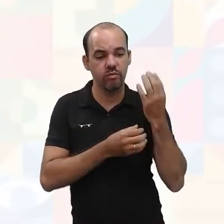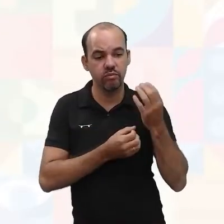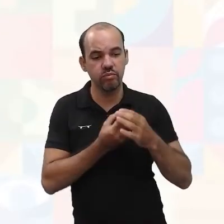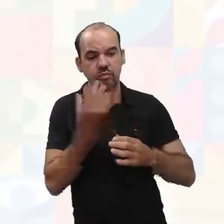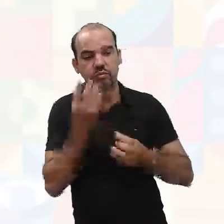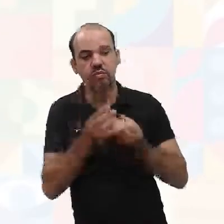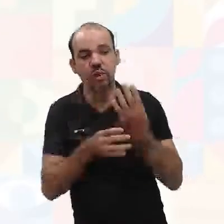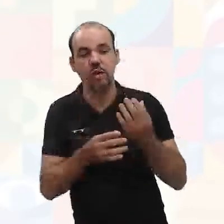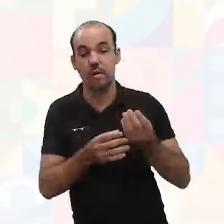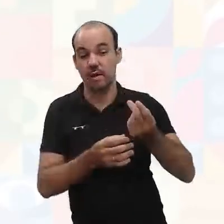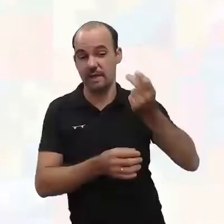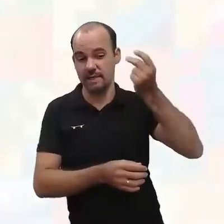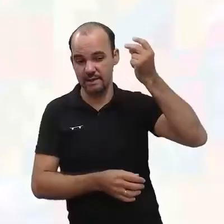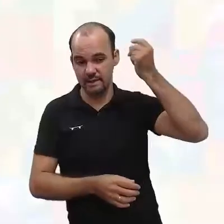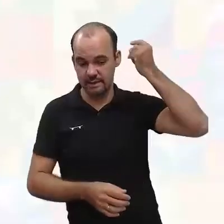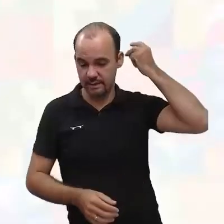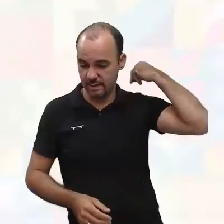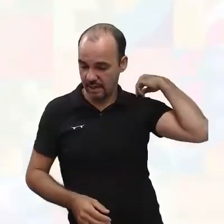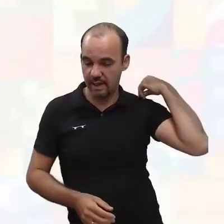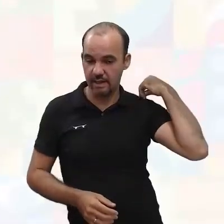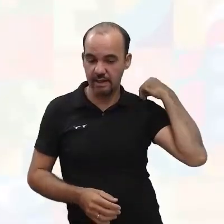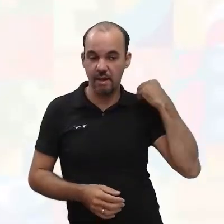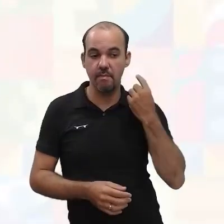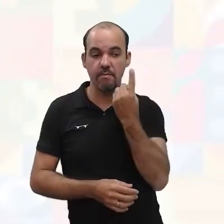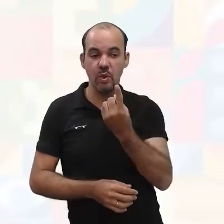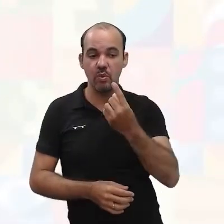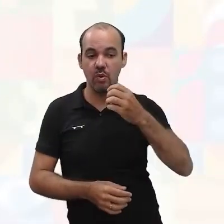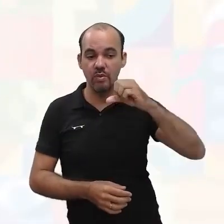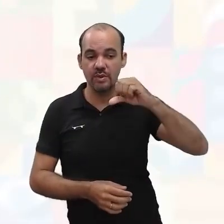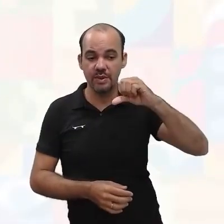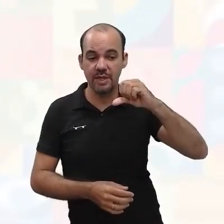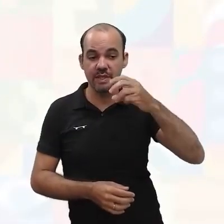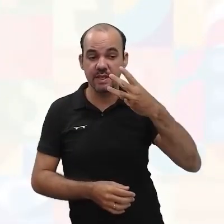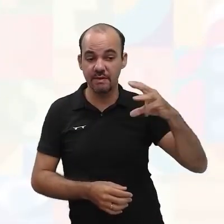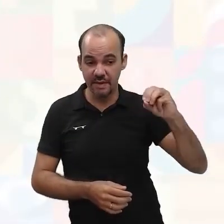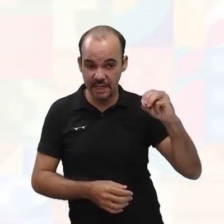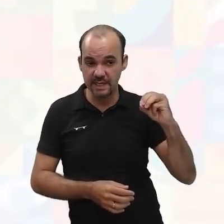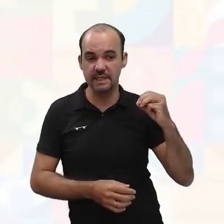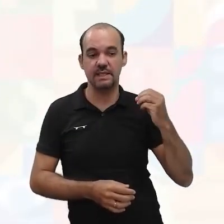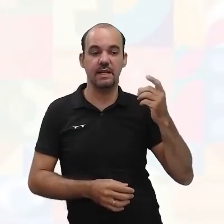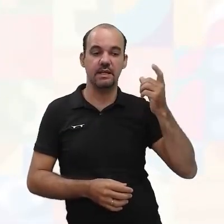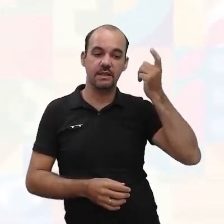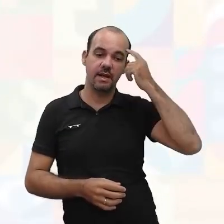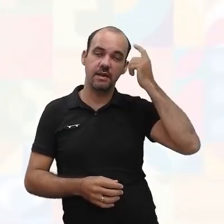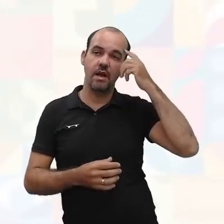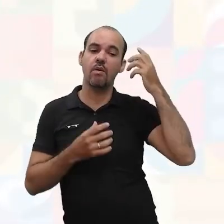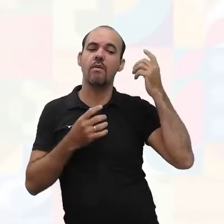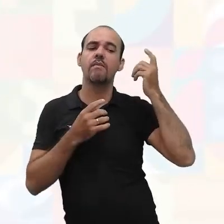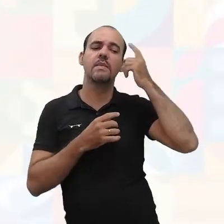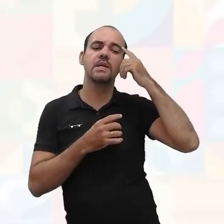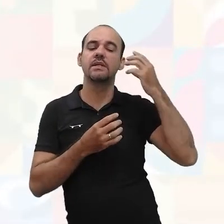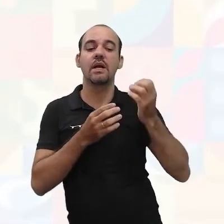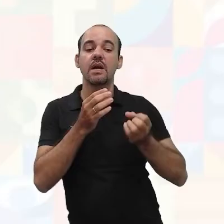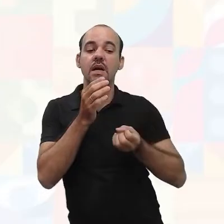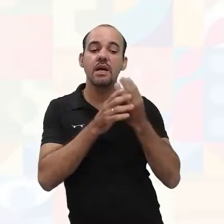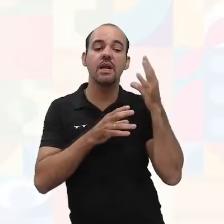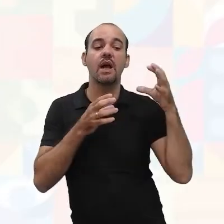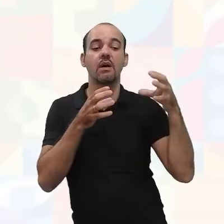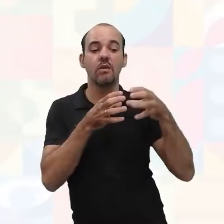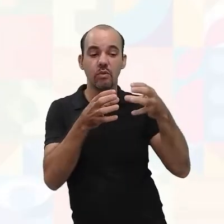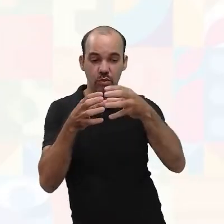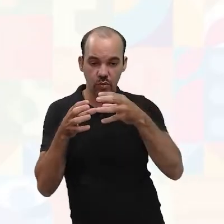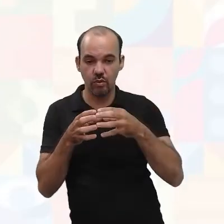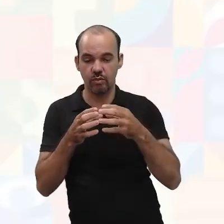trás. Foi pensado ainda na década de 30 pelos chamados pioneiros da educação, né? Os pioneiros, né,